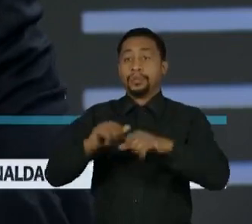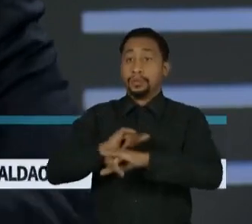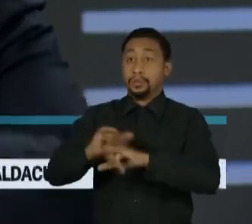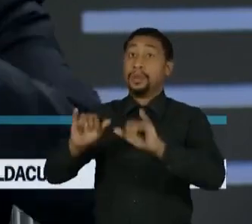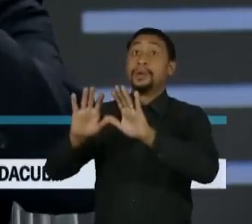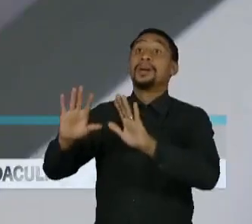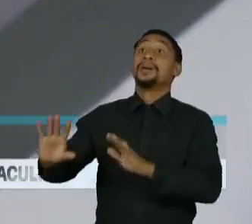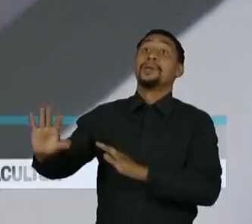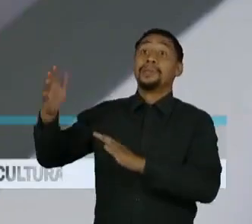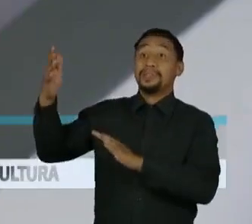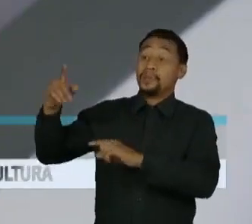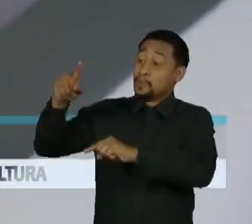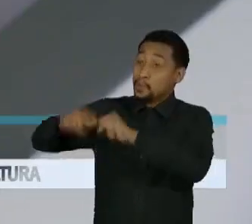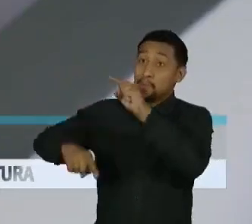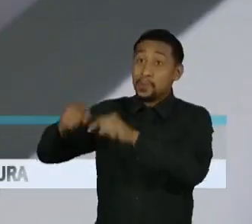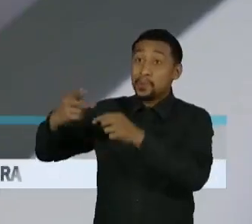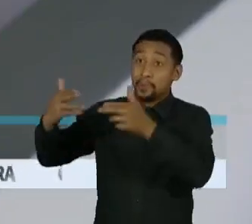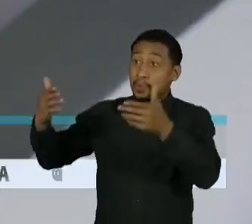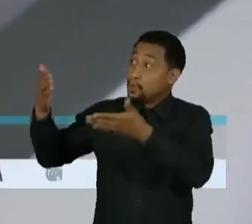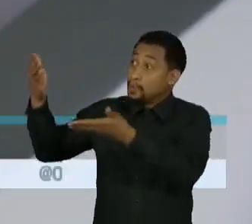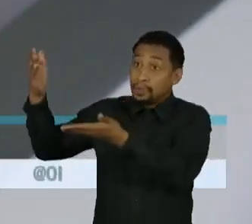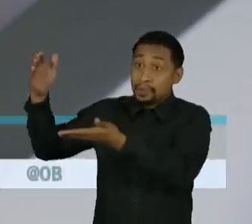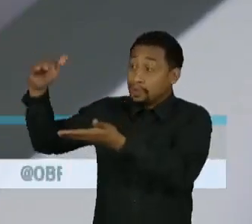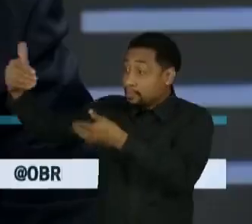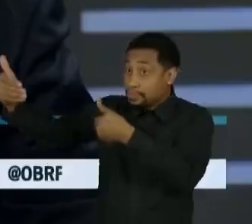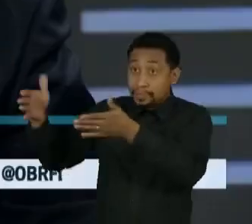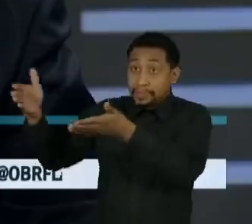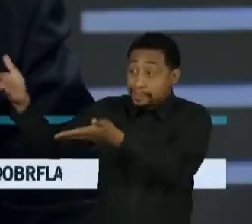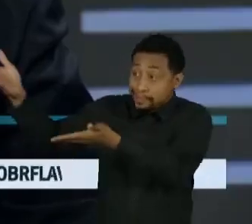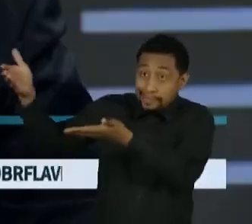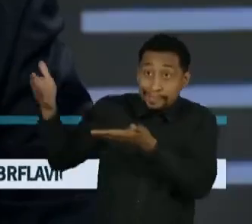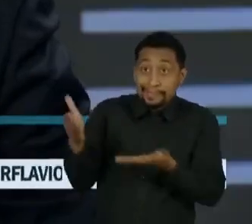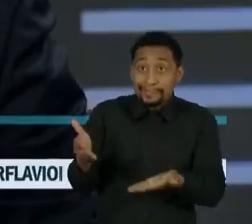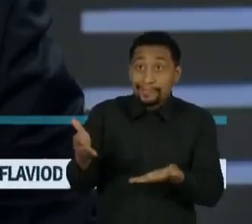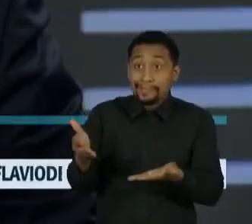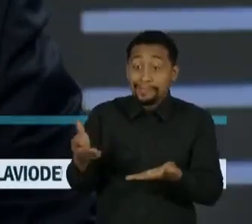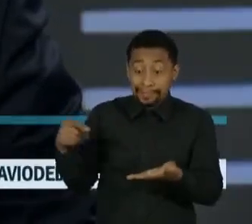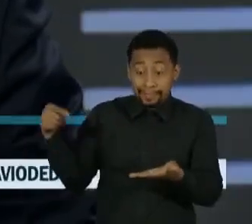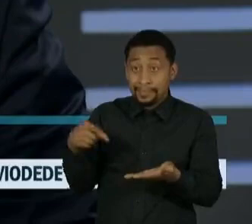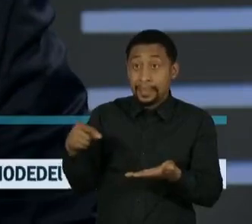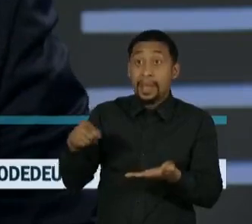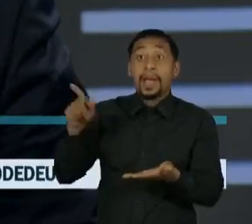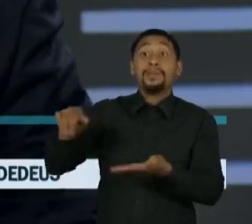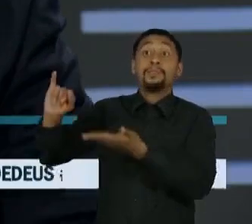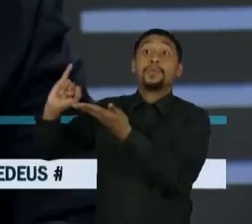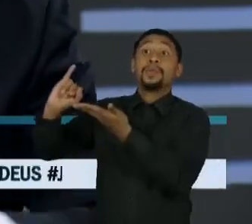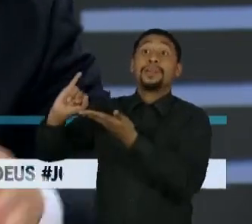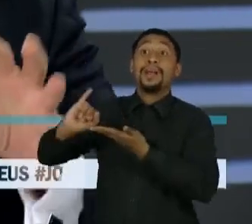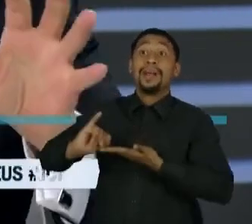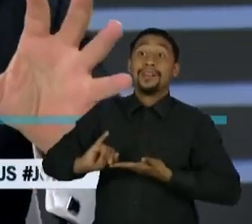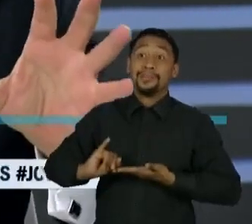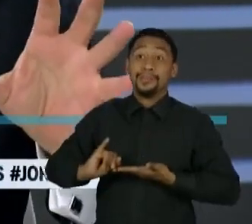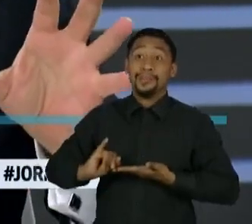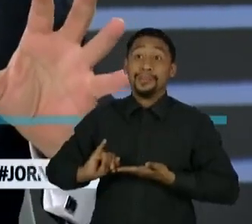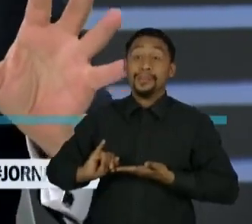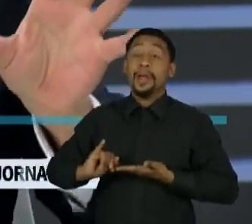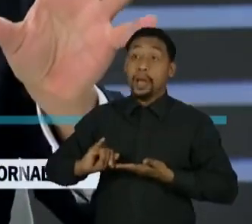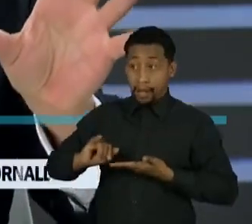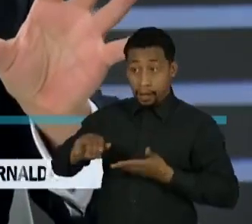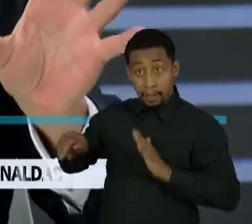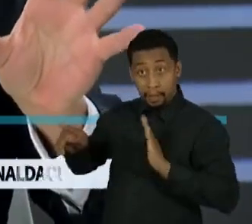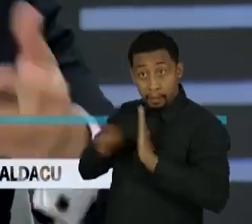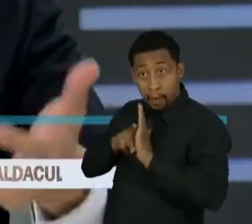eu estou dizendo ainda que fosse o privado o imposto de importação se você não declara é 100% do valor ou seja se é da União